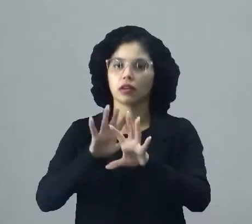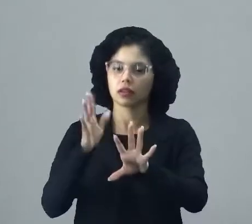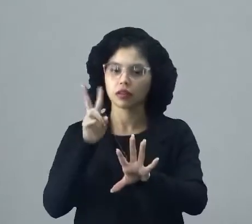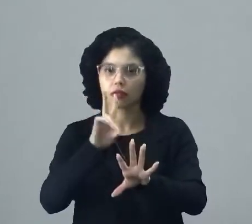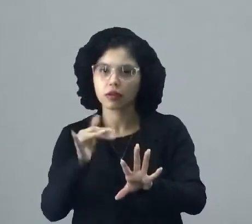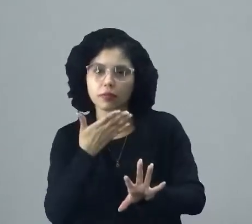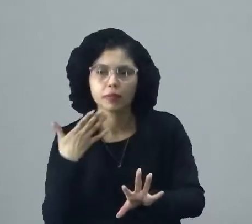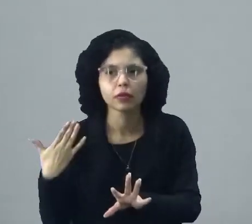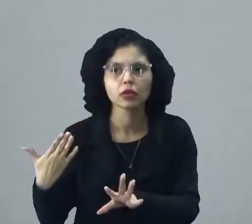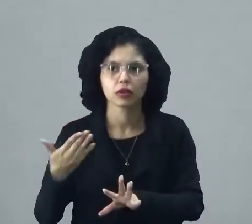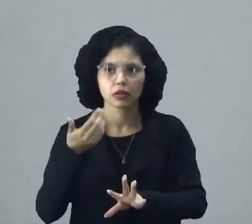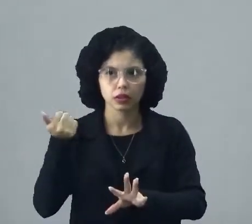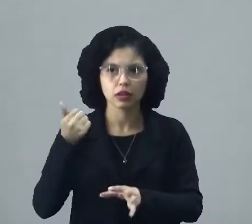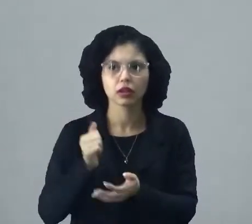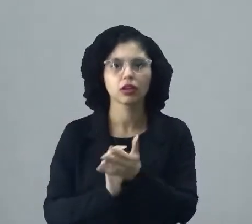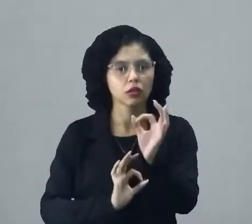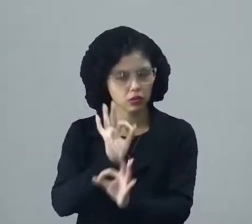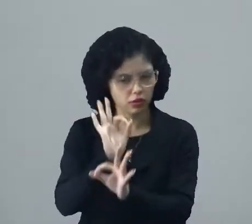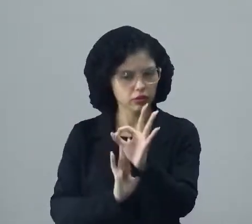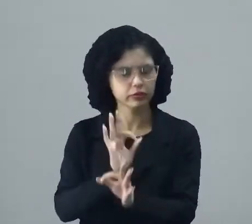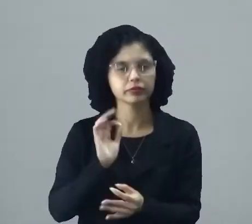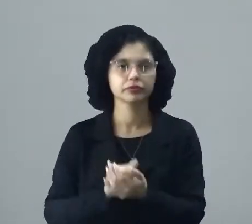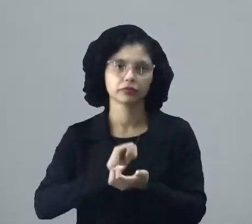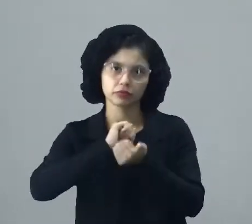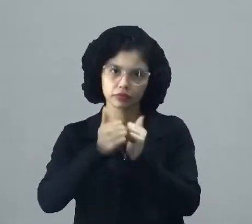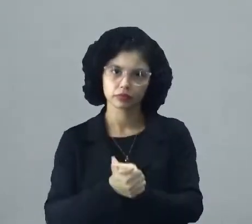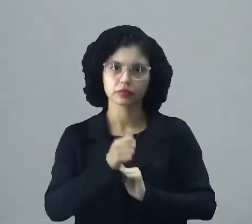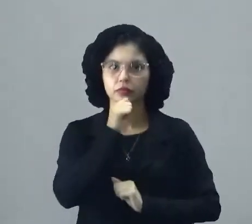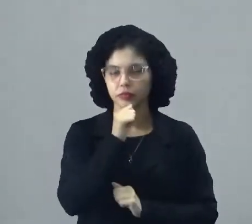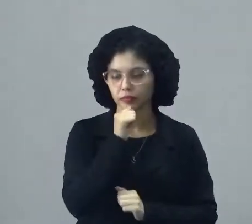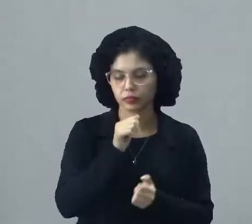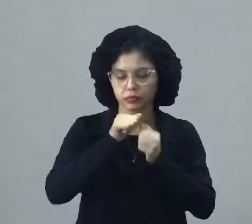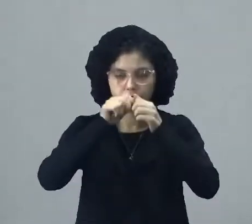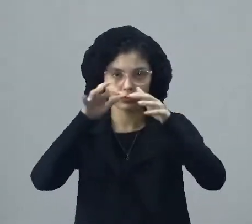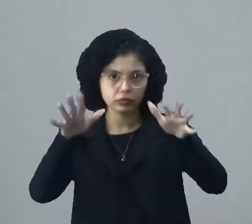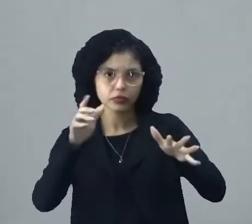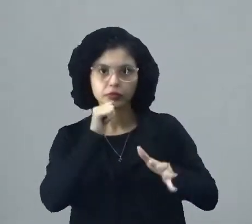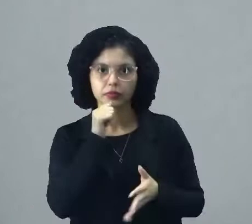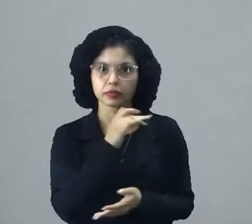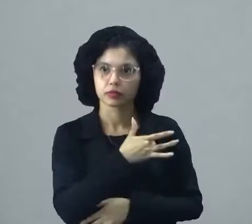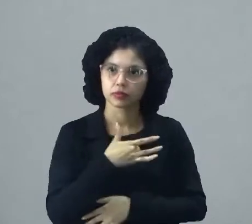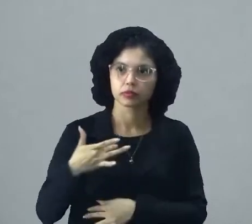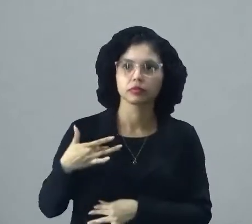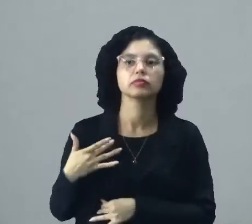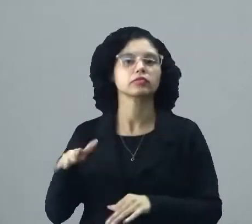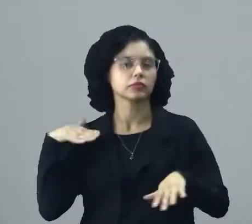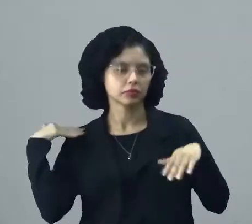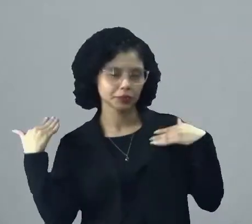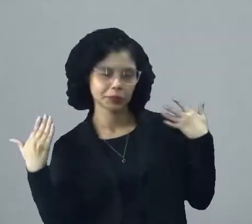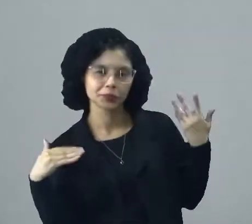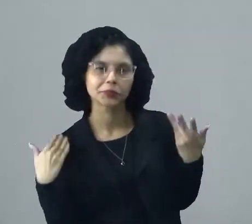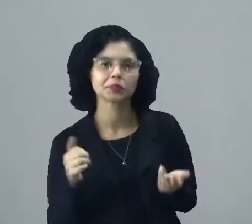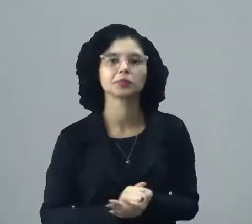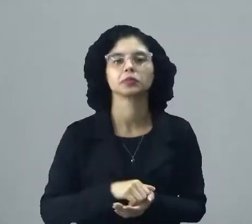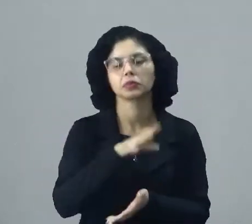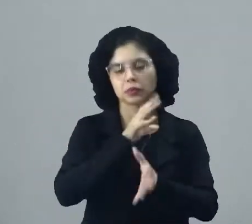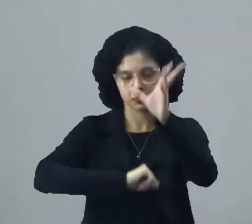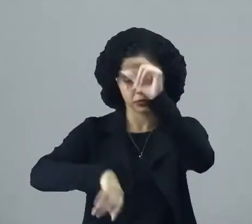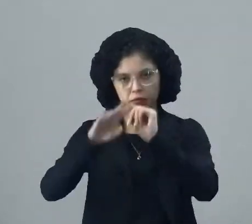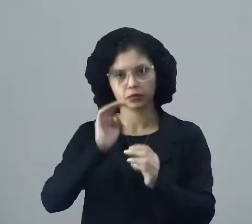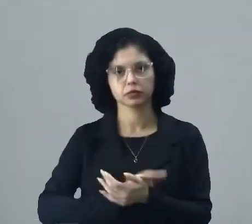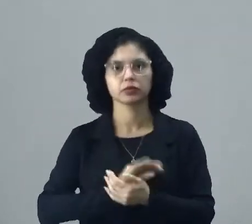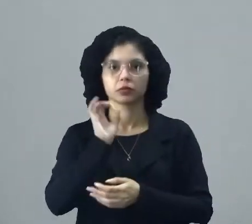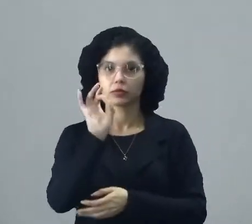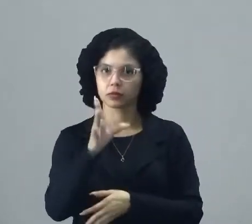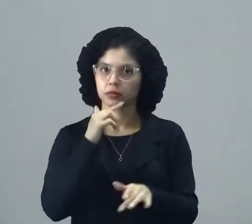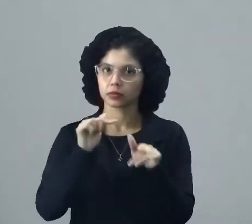vai aprimorando, ajustando, adequando e que vai ter essa abrangência de saúde, de lazer, de conhecimento. Então ela não